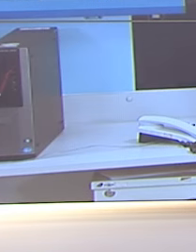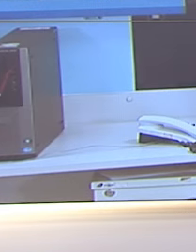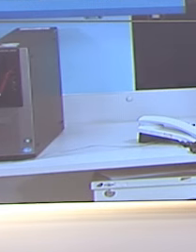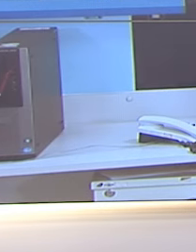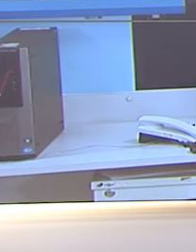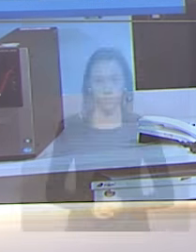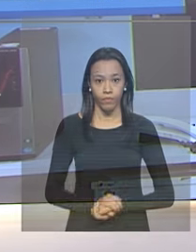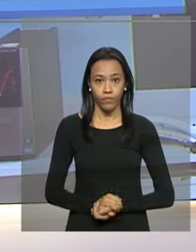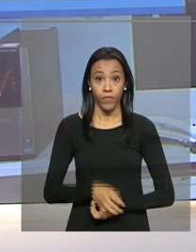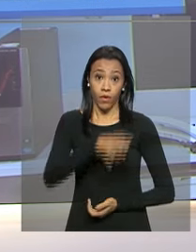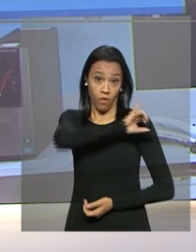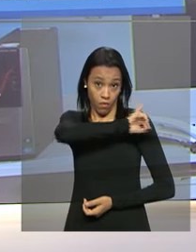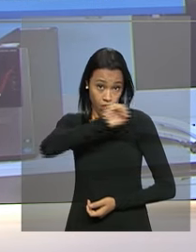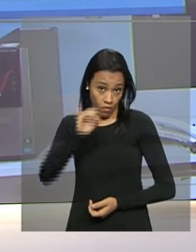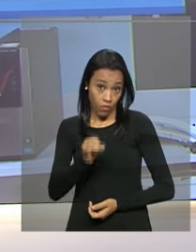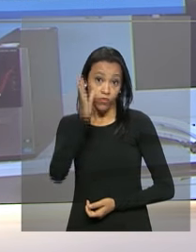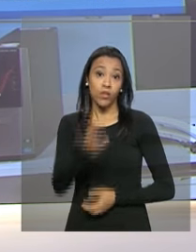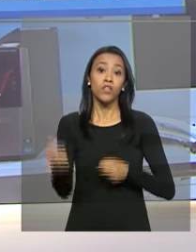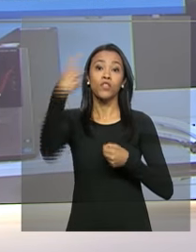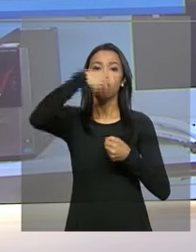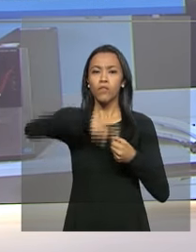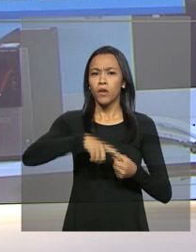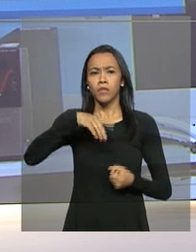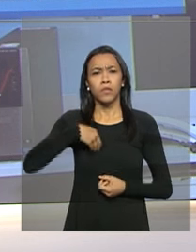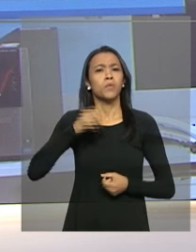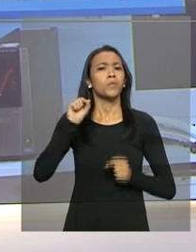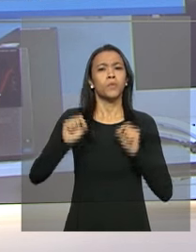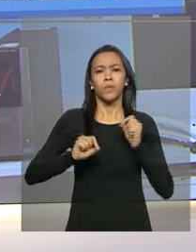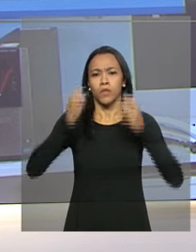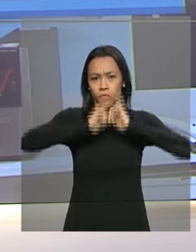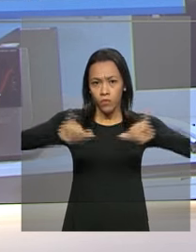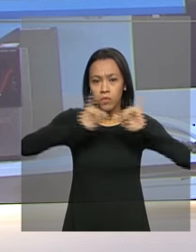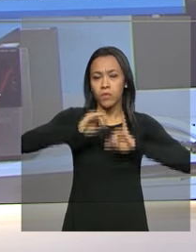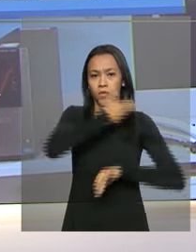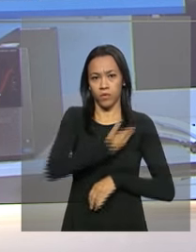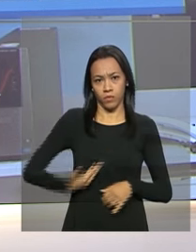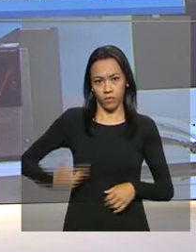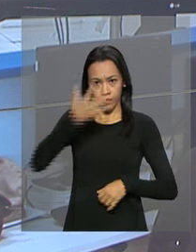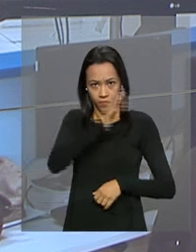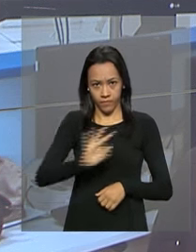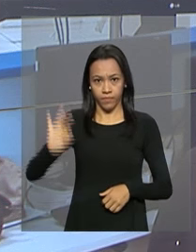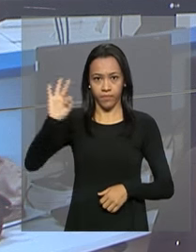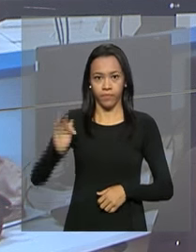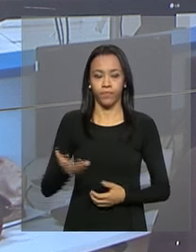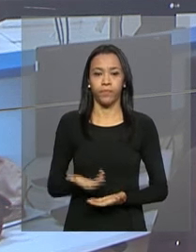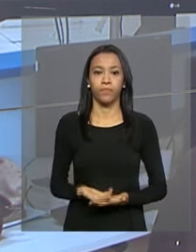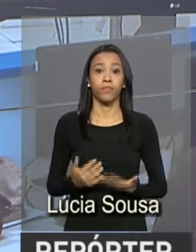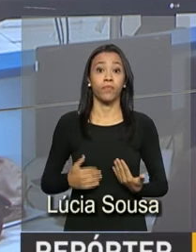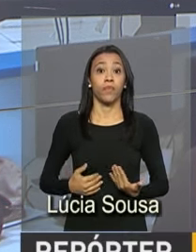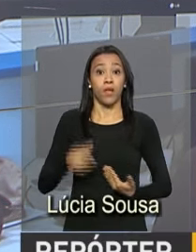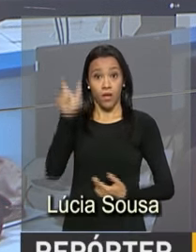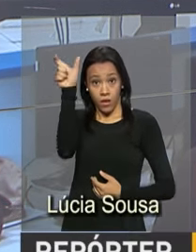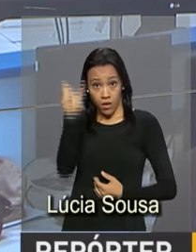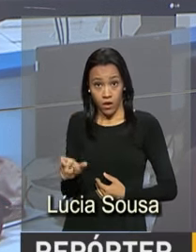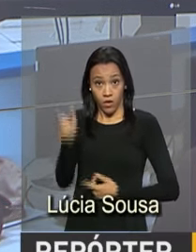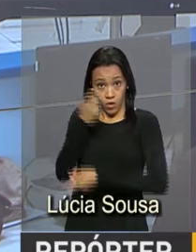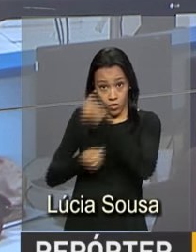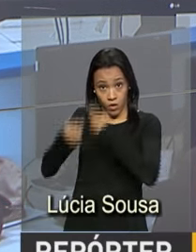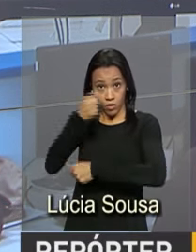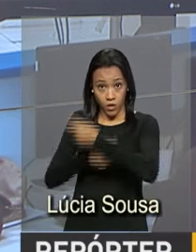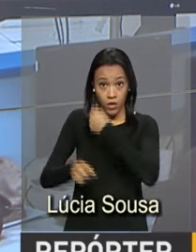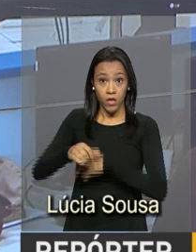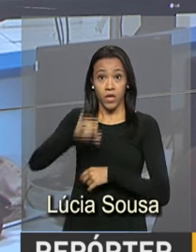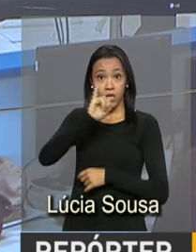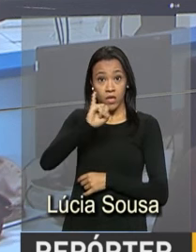Olá o repórter NBR está de volta com as notícias do governo federal o economista Elan